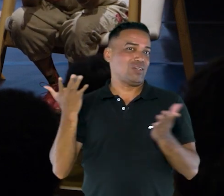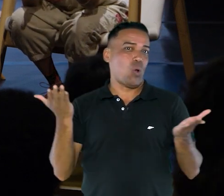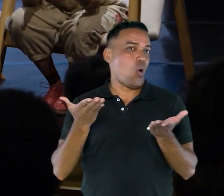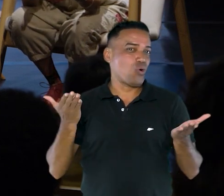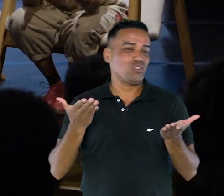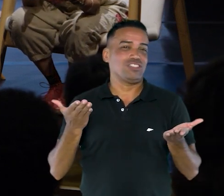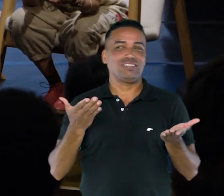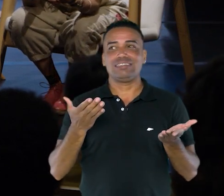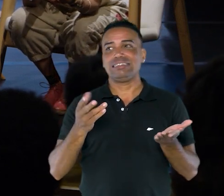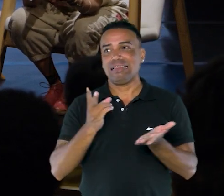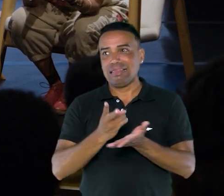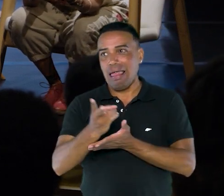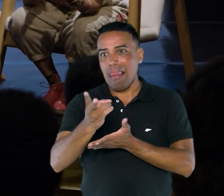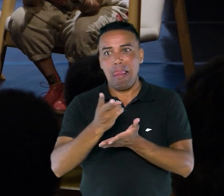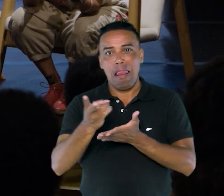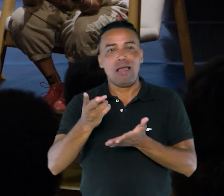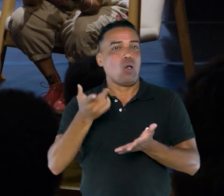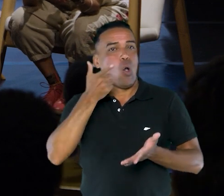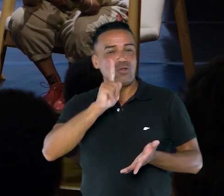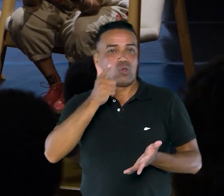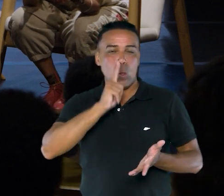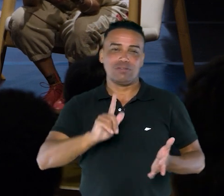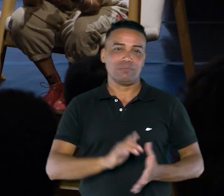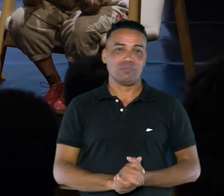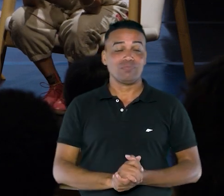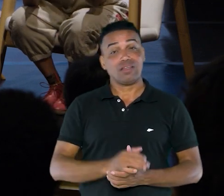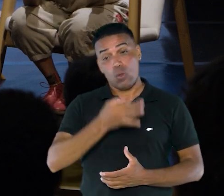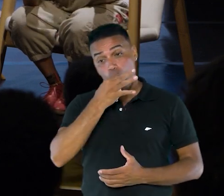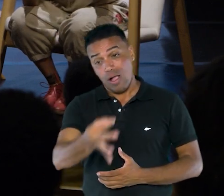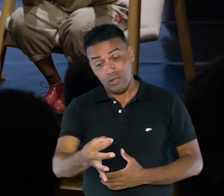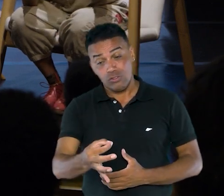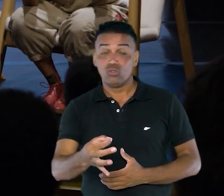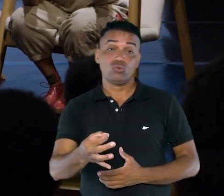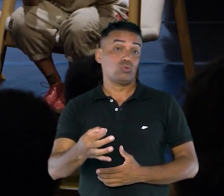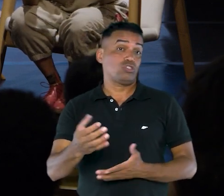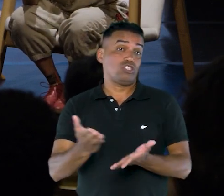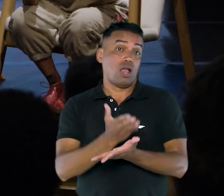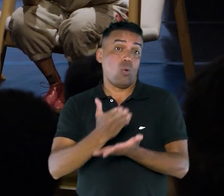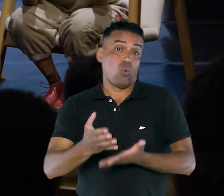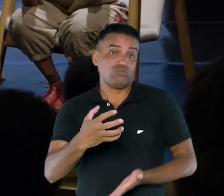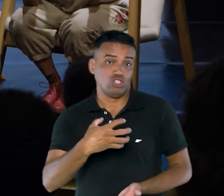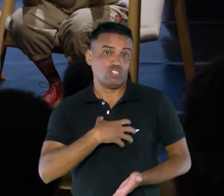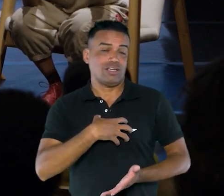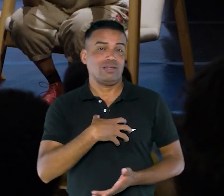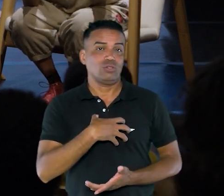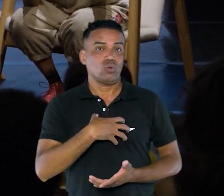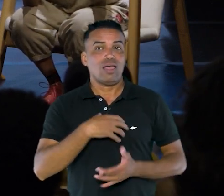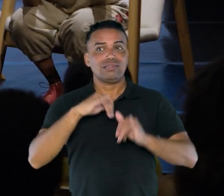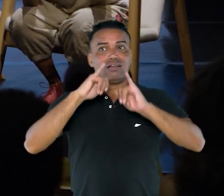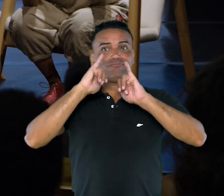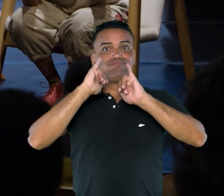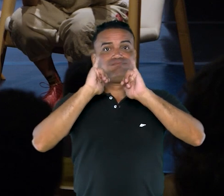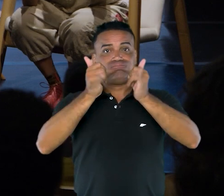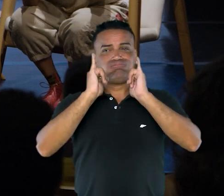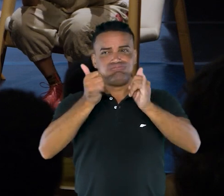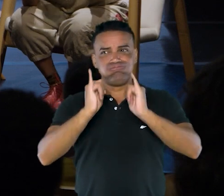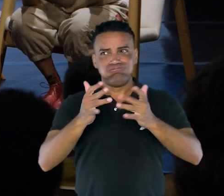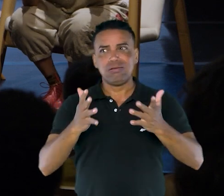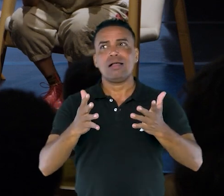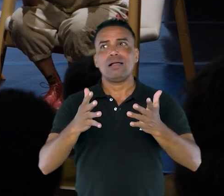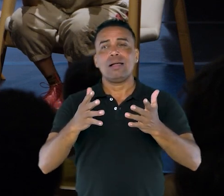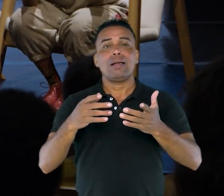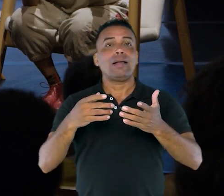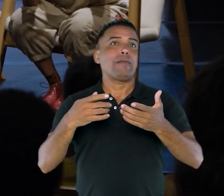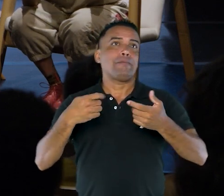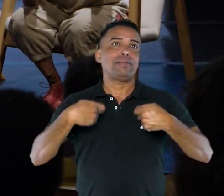subalternizado diariamente, cotidianamente. Então, eu acho que, de alguma maneira, essa narrativa ela precisa